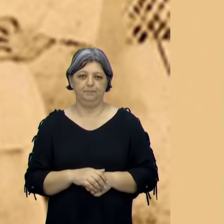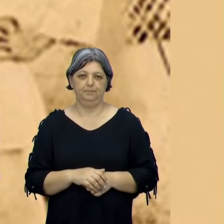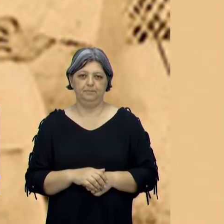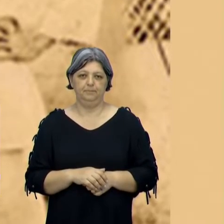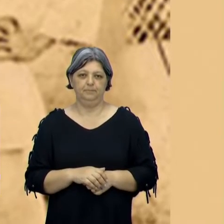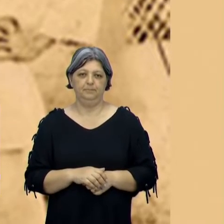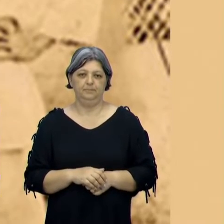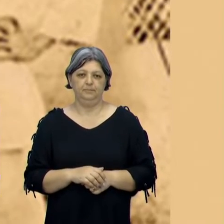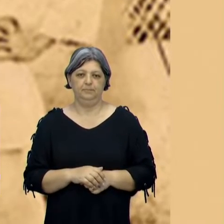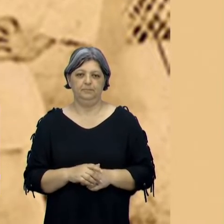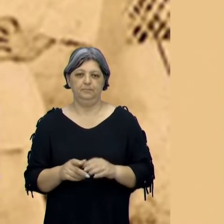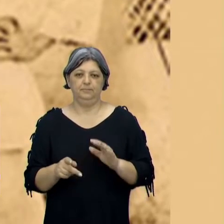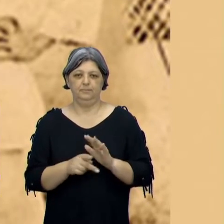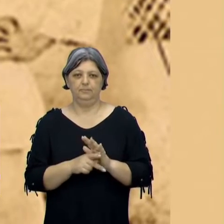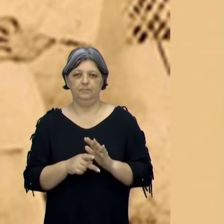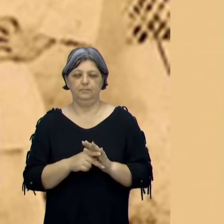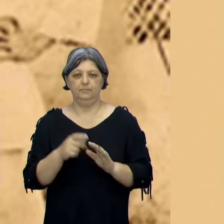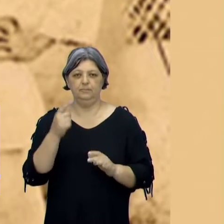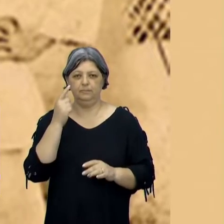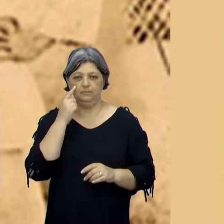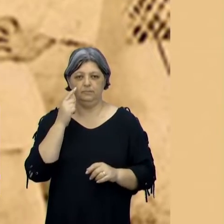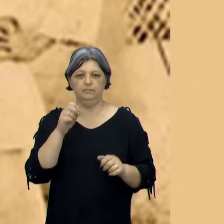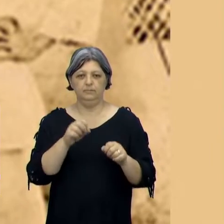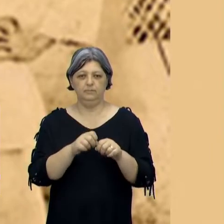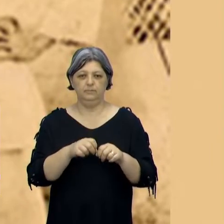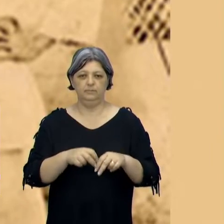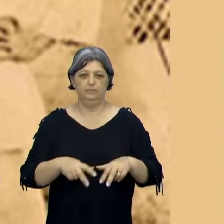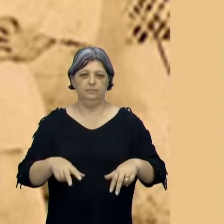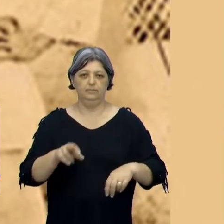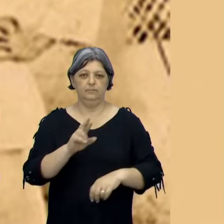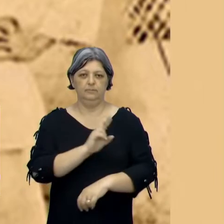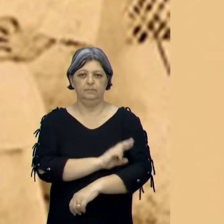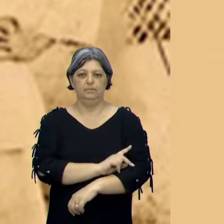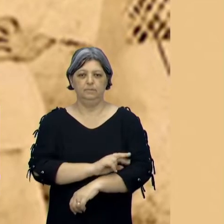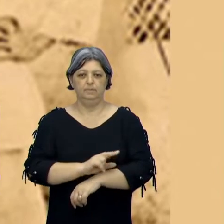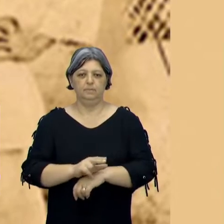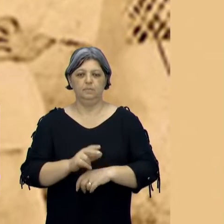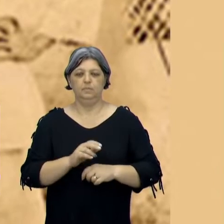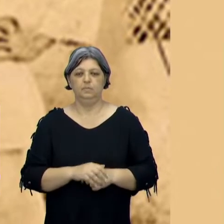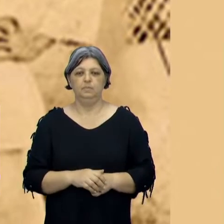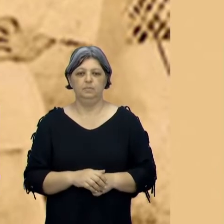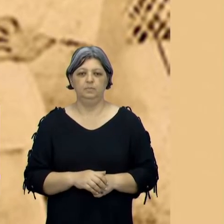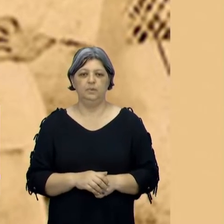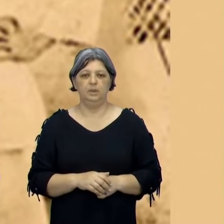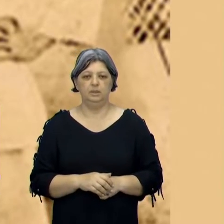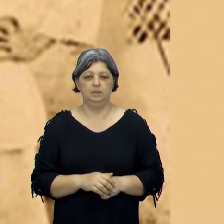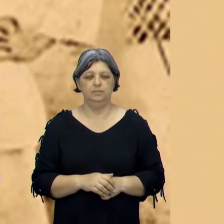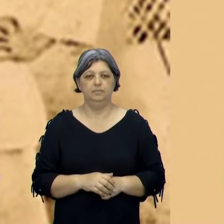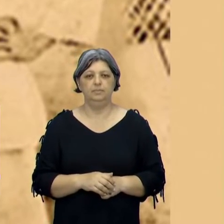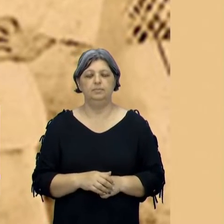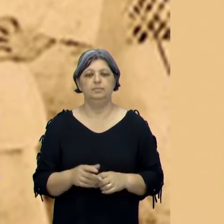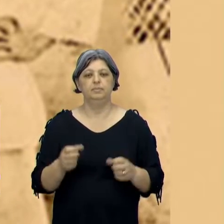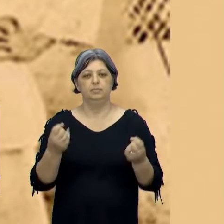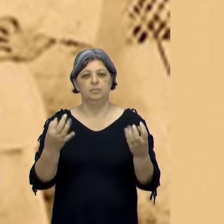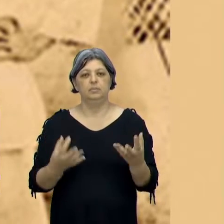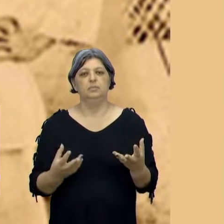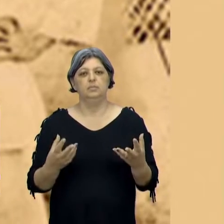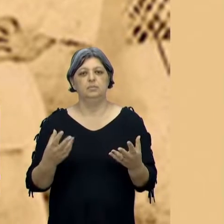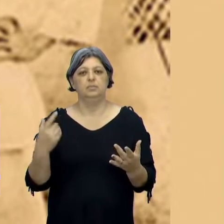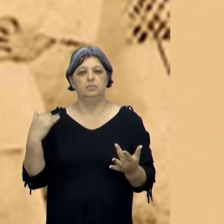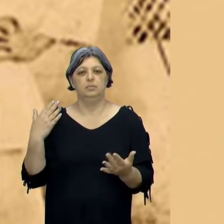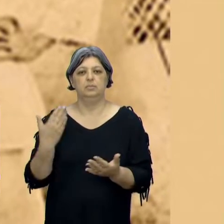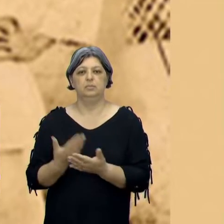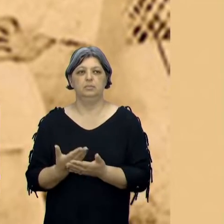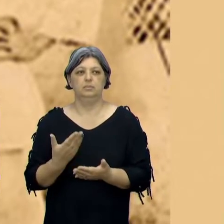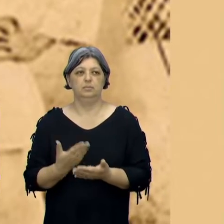bastante importantes aí nessas questões étnico-raciais, e para isso a gente vai falar de algumas definições aí no decorrer